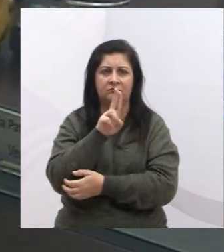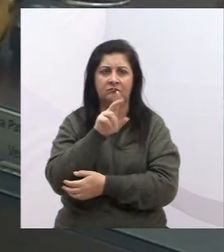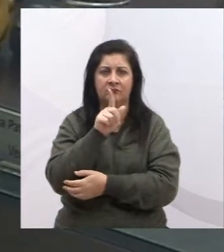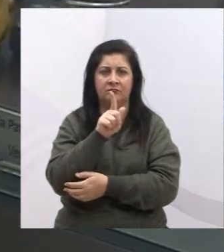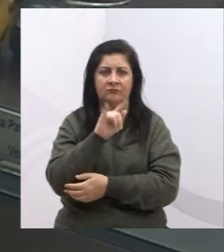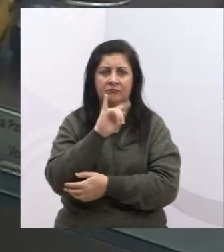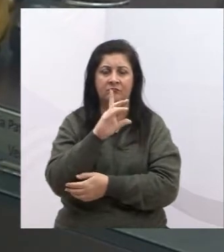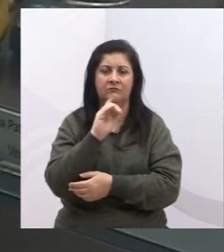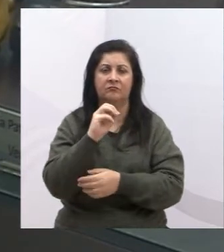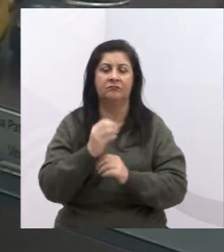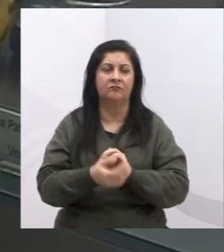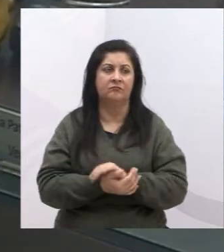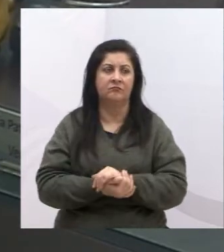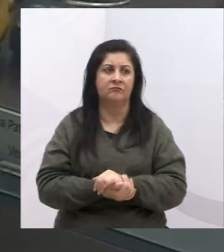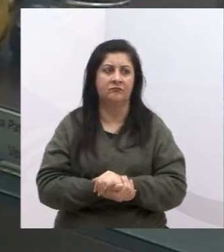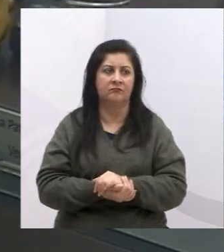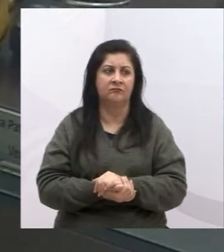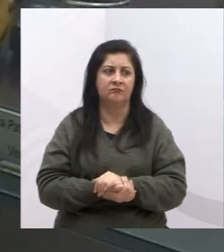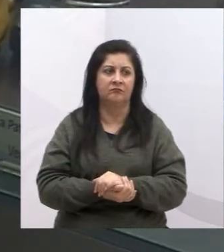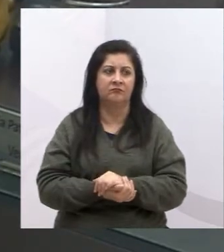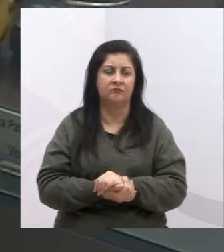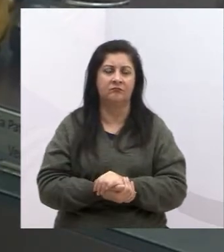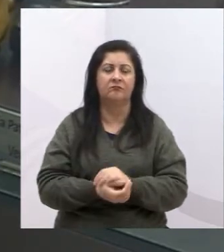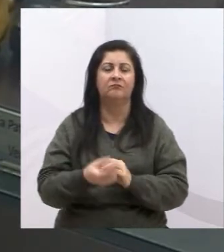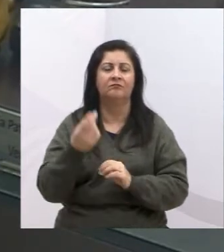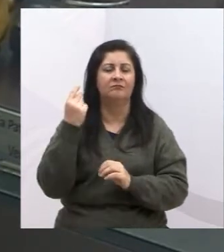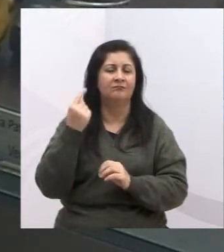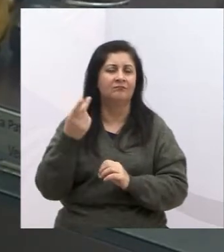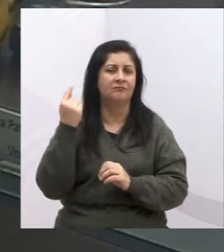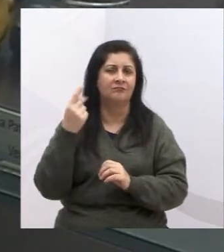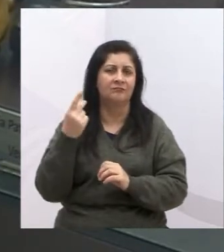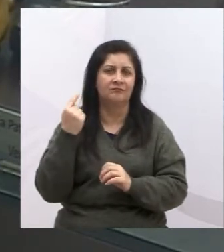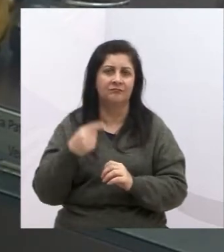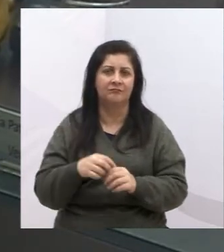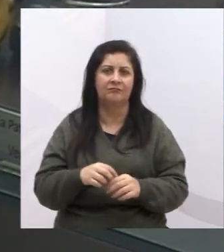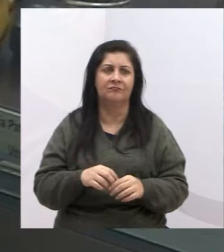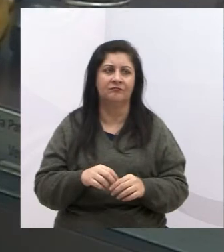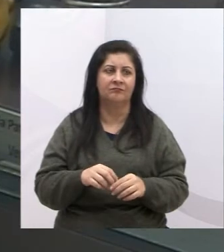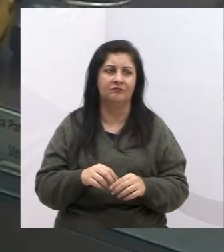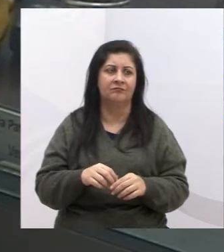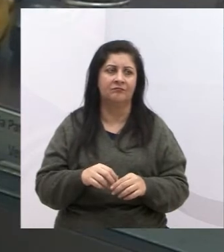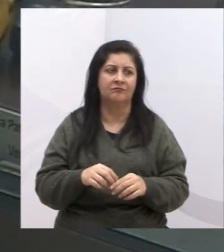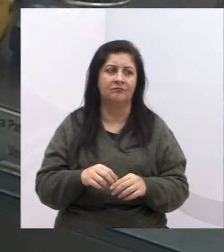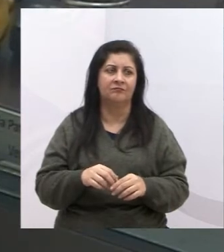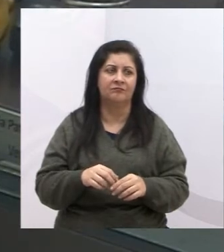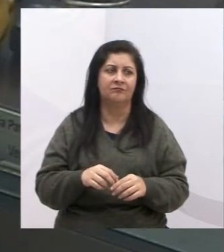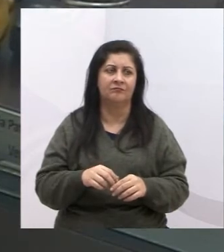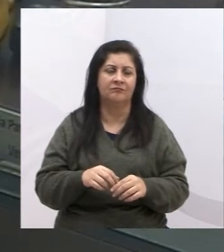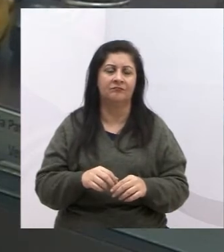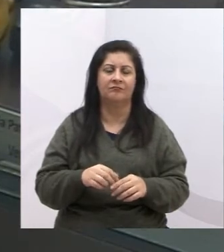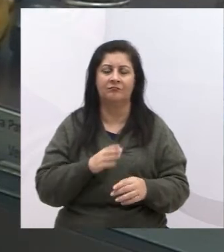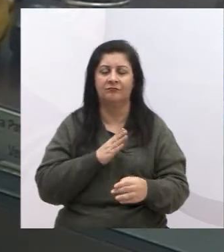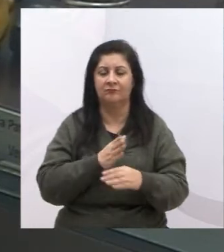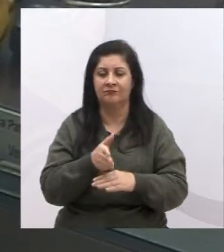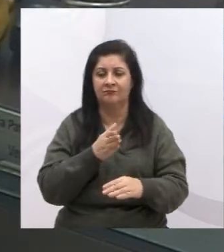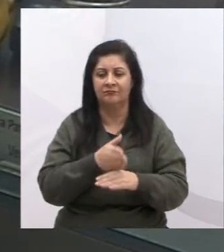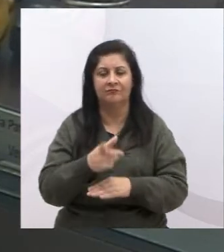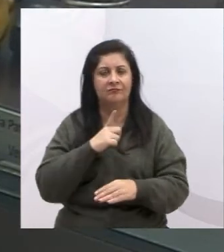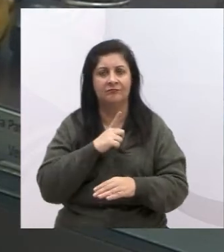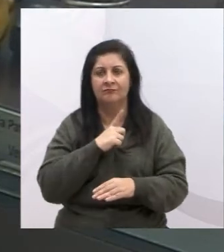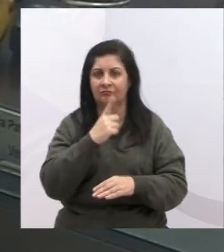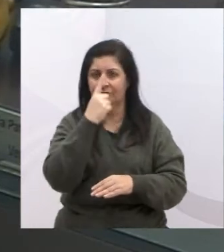tribuna. Gente, esse local eu vou desde a gestão passada, ao final da rua Pindamonhangaba. Como toda vez tem entulho naquele